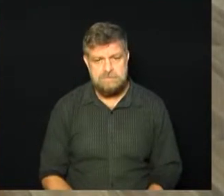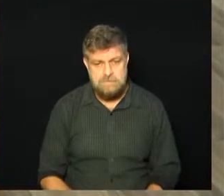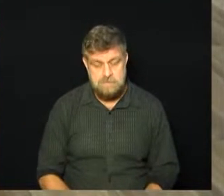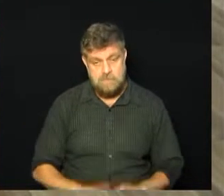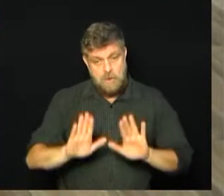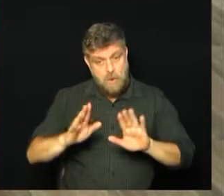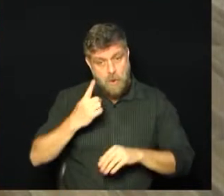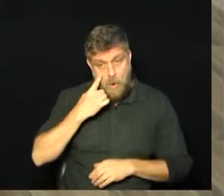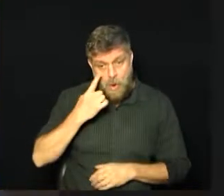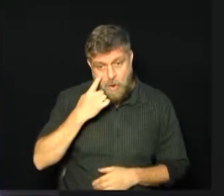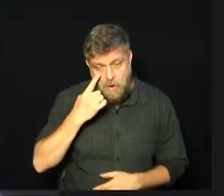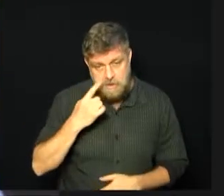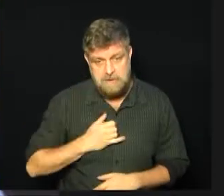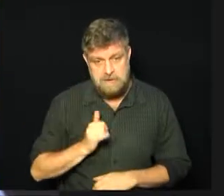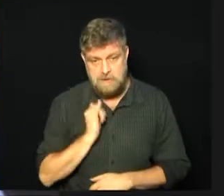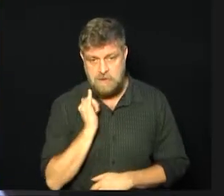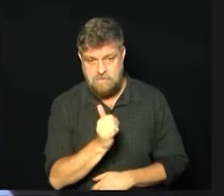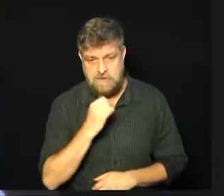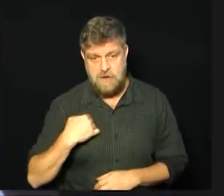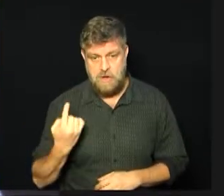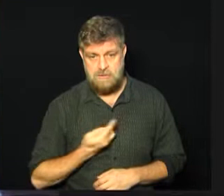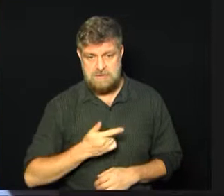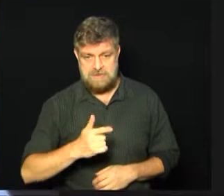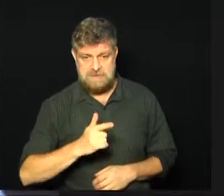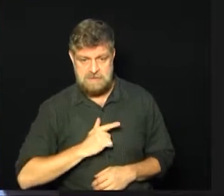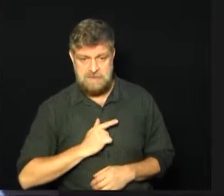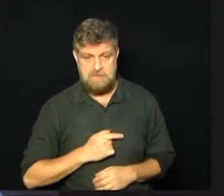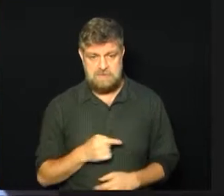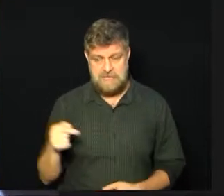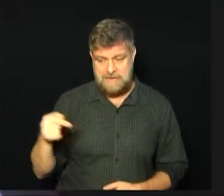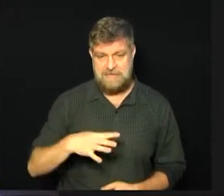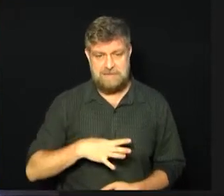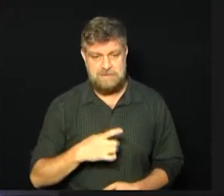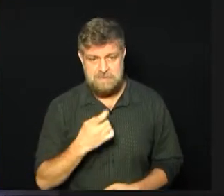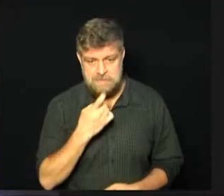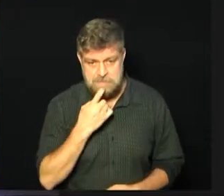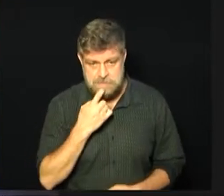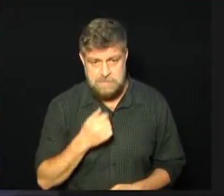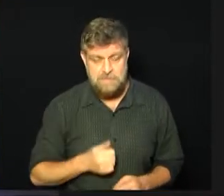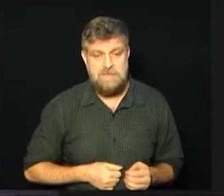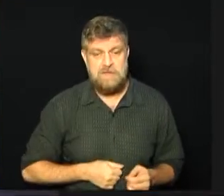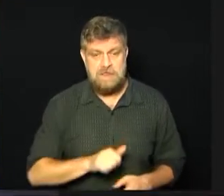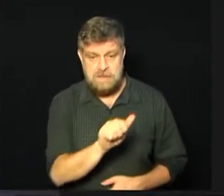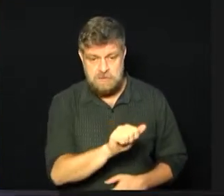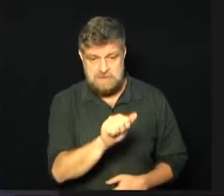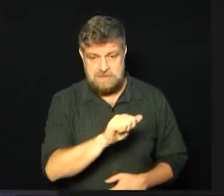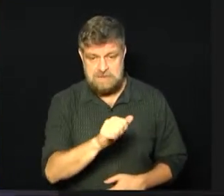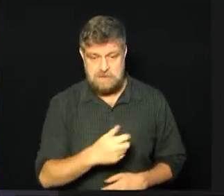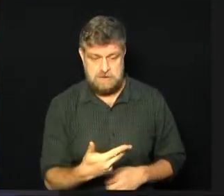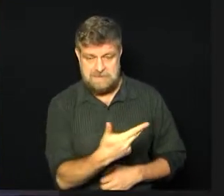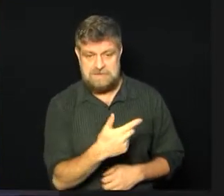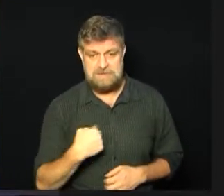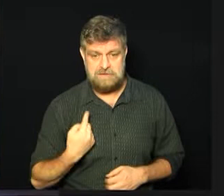Olha, é importante dizer que nós temos aqui na Sociedade de Medicina e Cirurgia de Campinas um grupo onde a gente